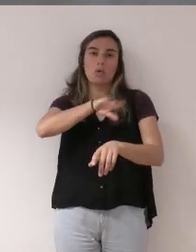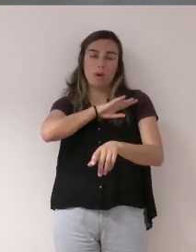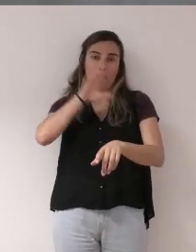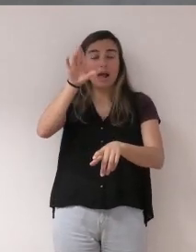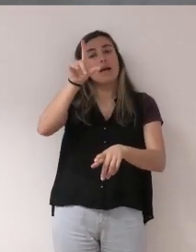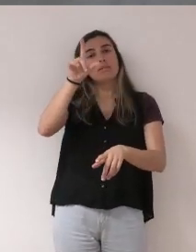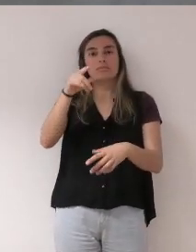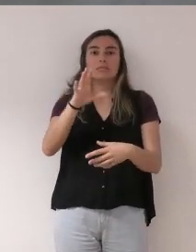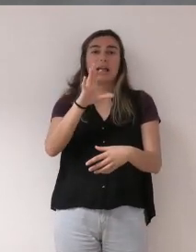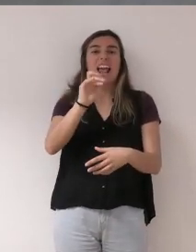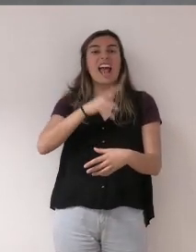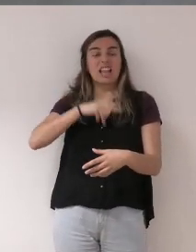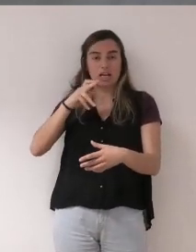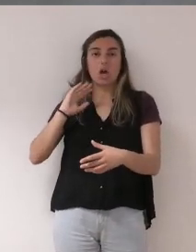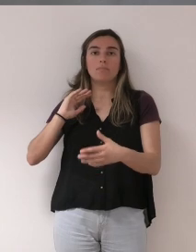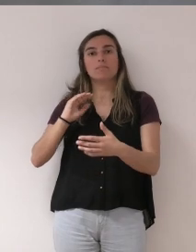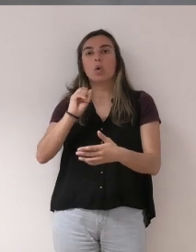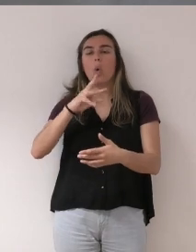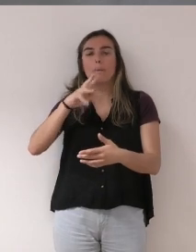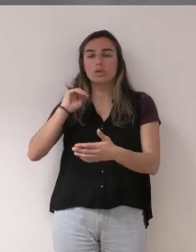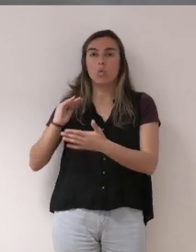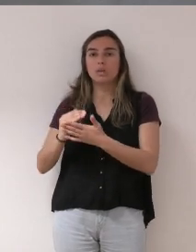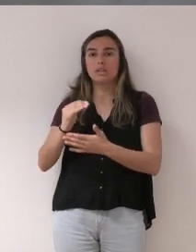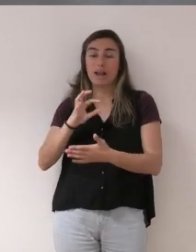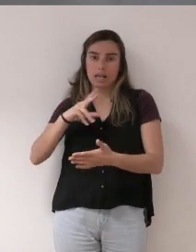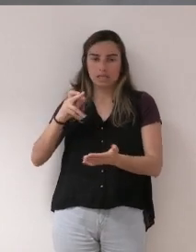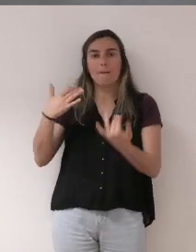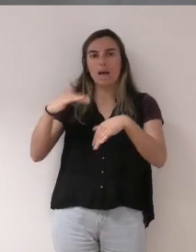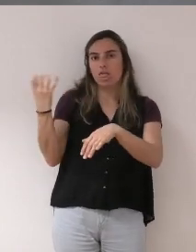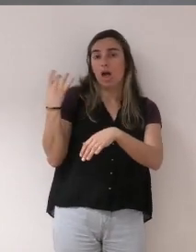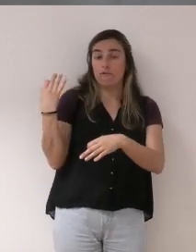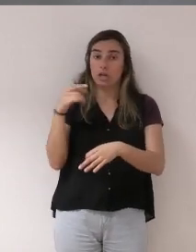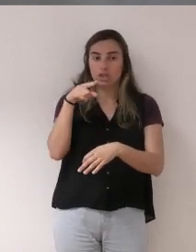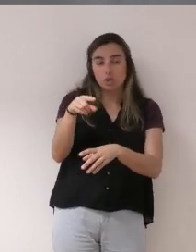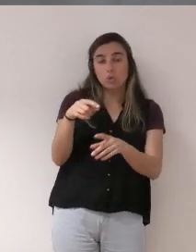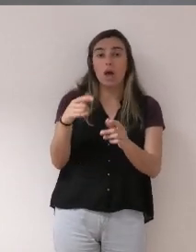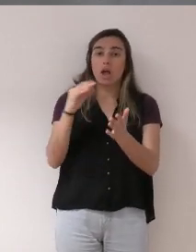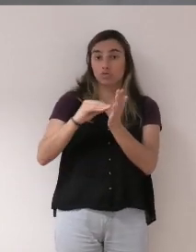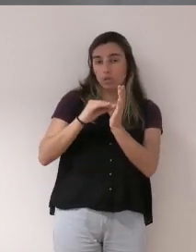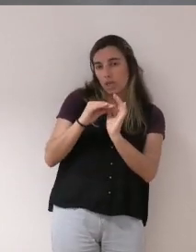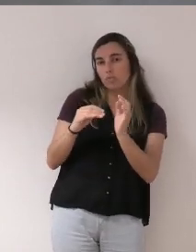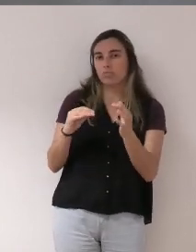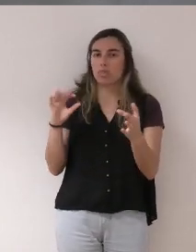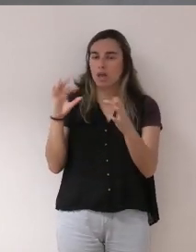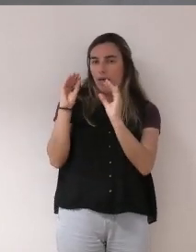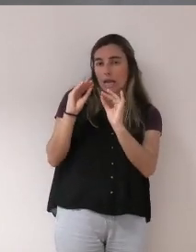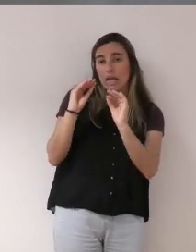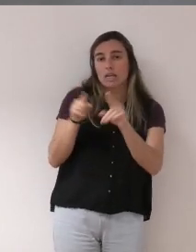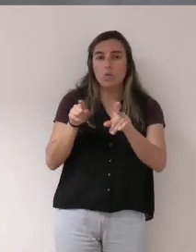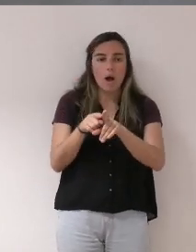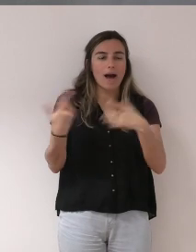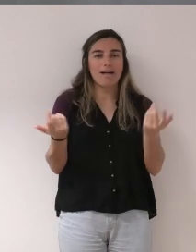Cancelo. Mas, mais recentemente, isto é um ensaio, não é? A Humanidade dos